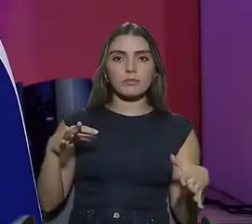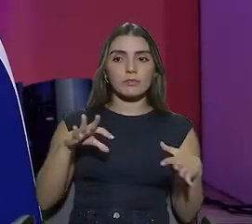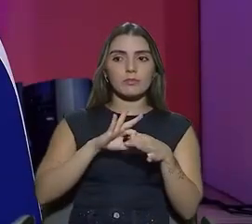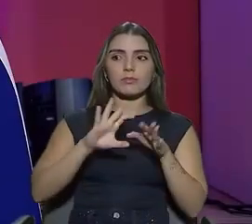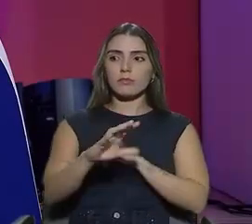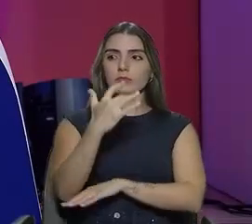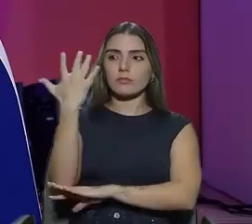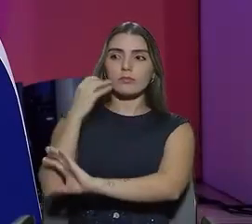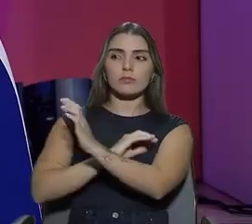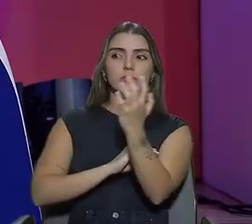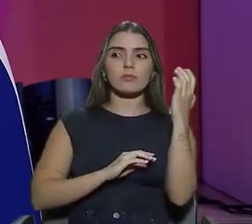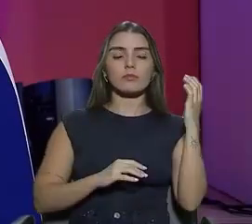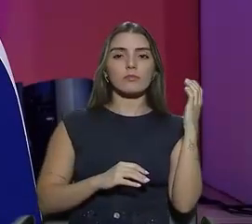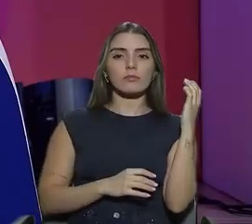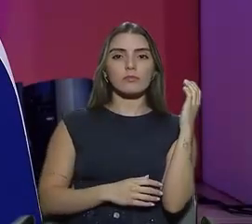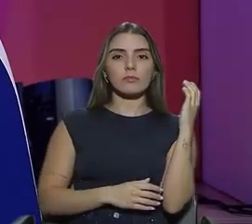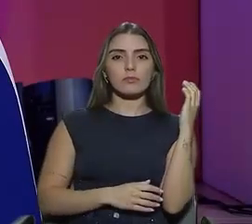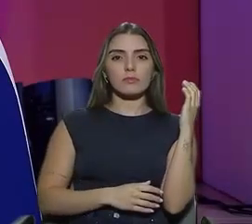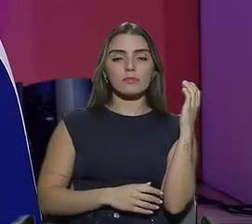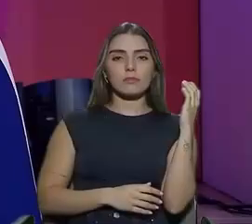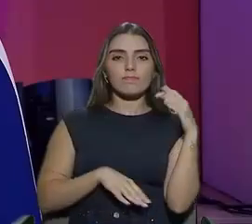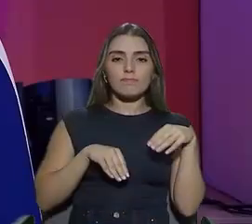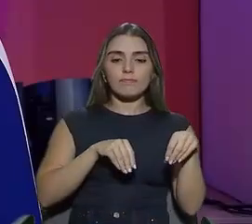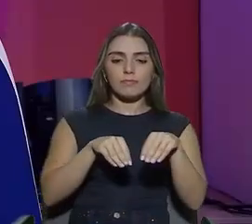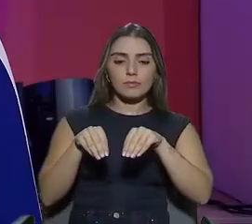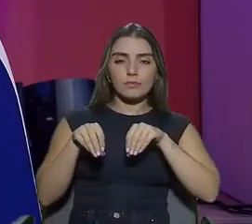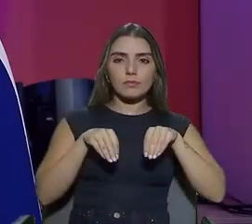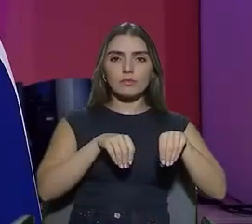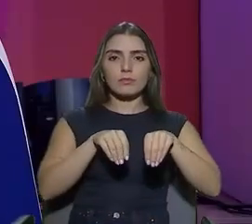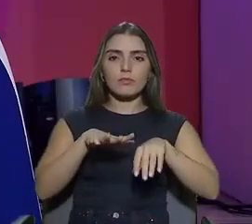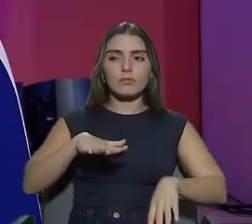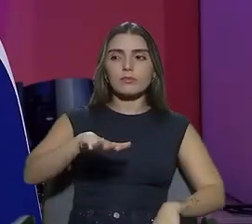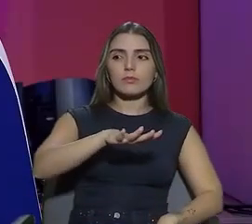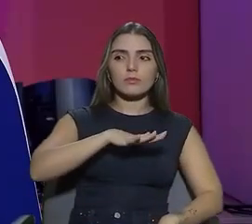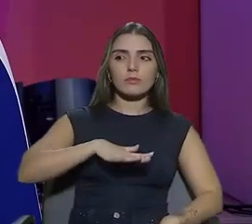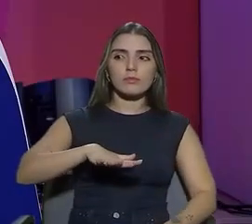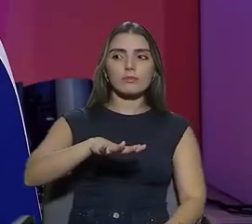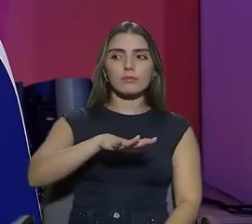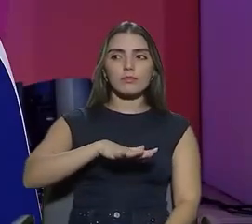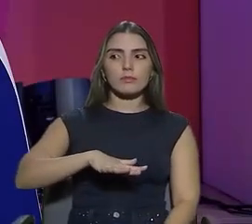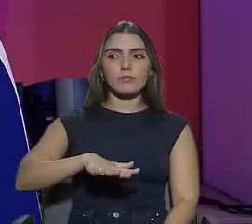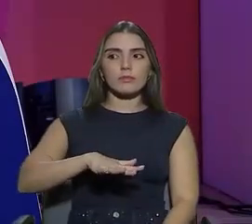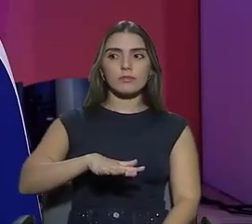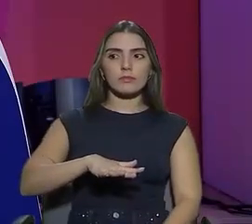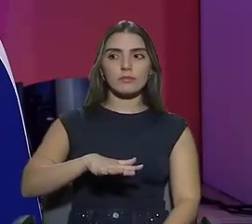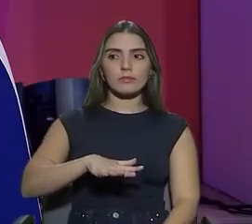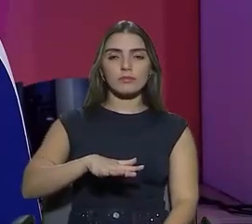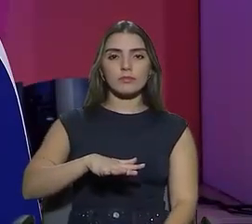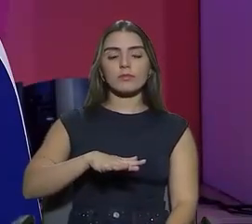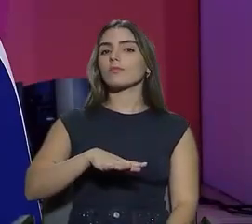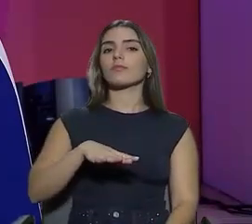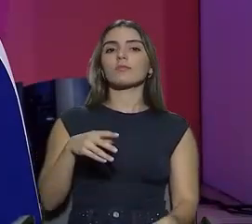com a terra, com essa ambiência da agricultura,